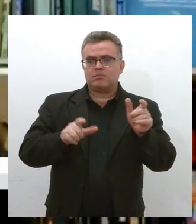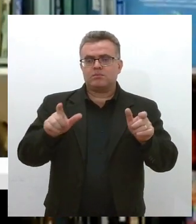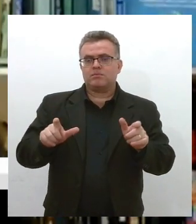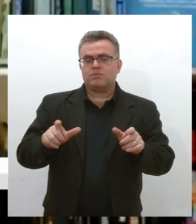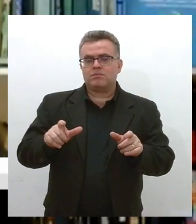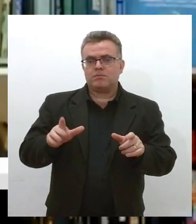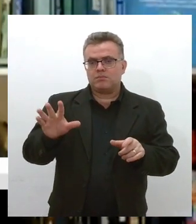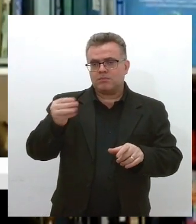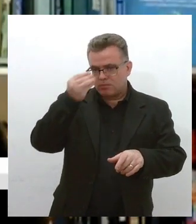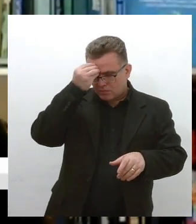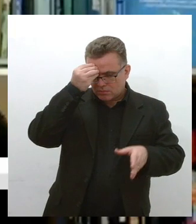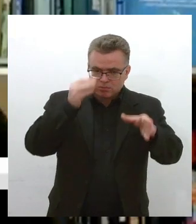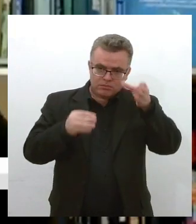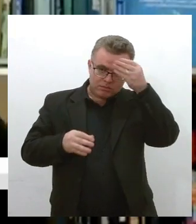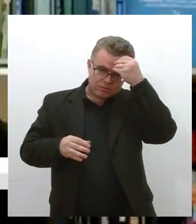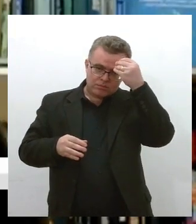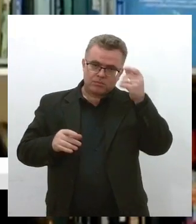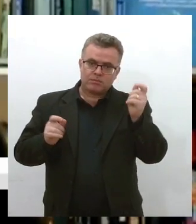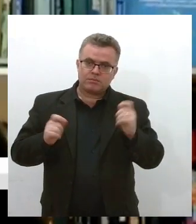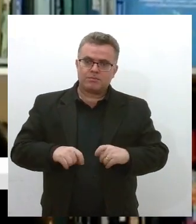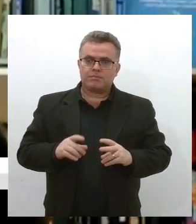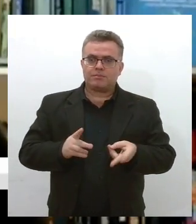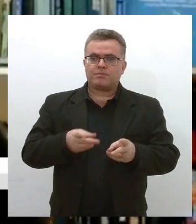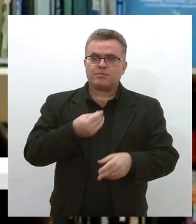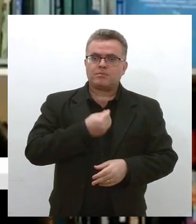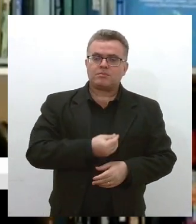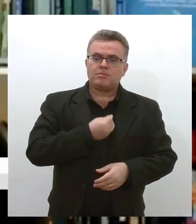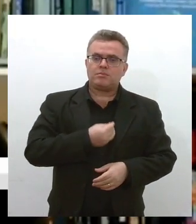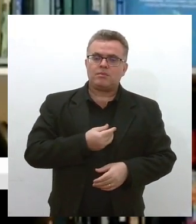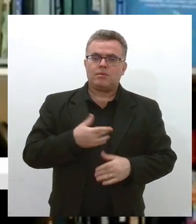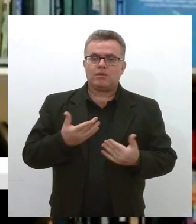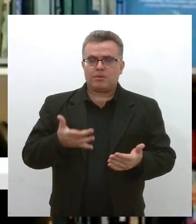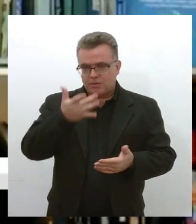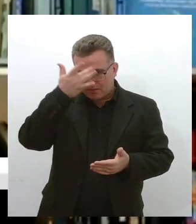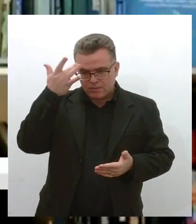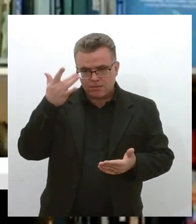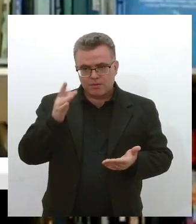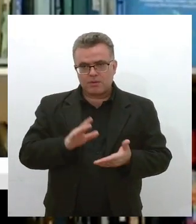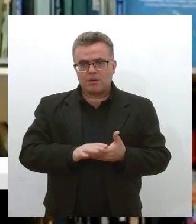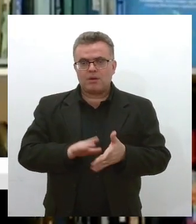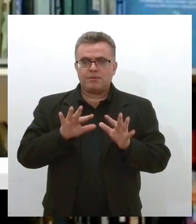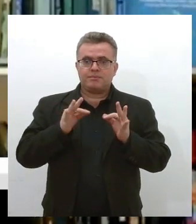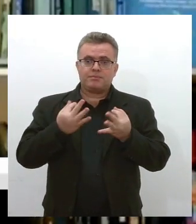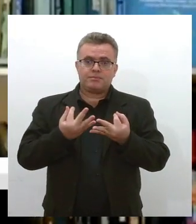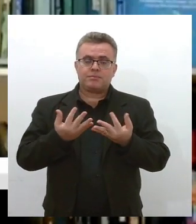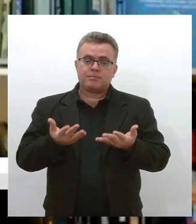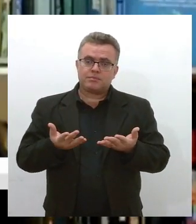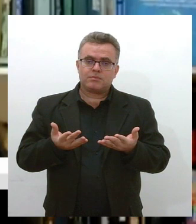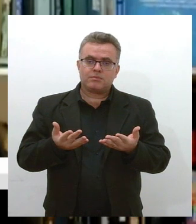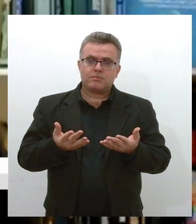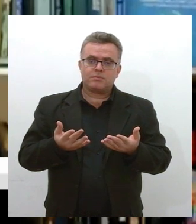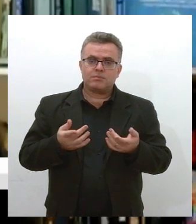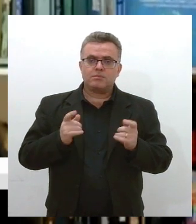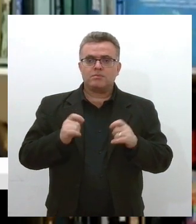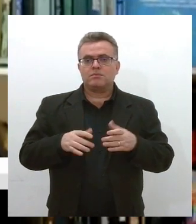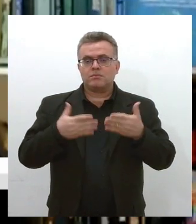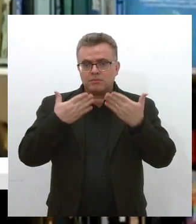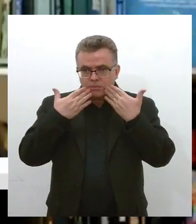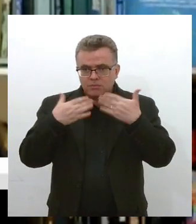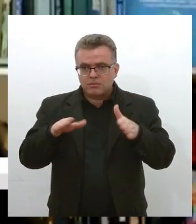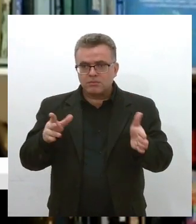vida dos sobreviventes, digamos assim. Mas, ao mesmo tempo, entende que é um processo natural, que vai acontecer com